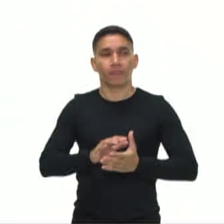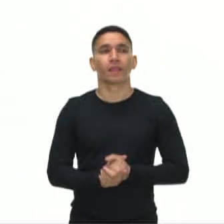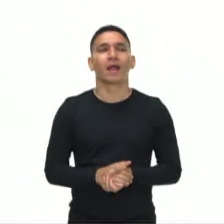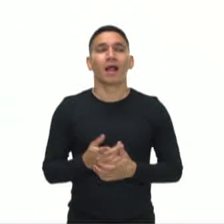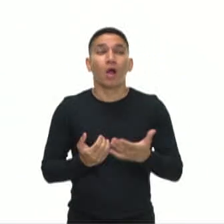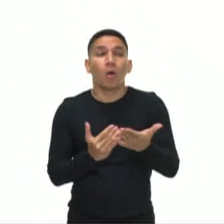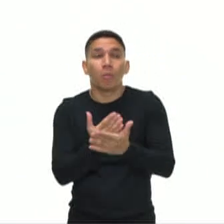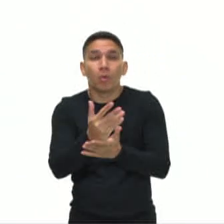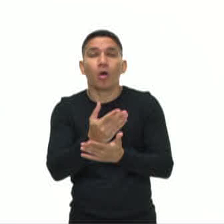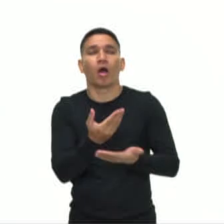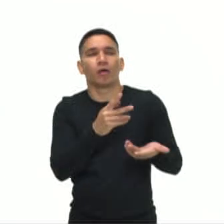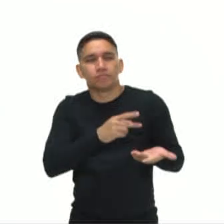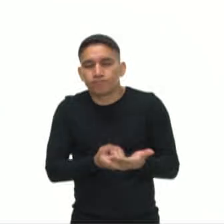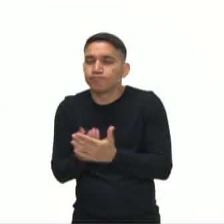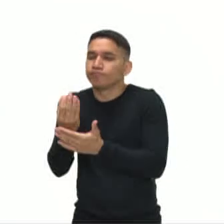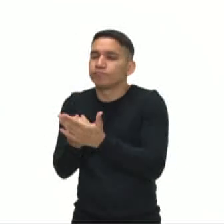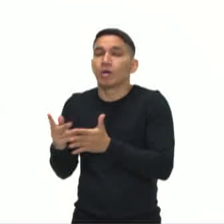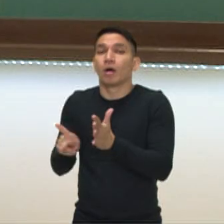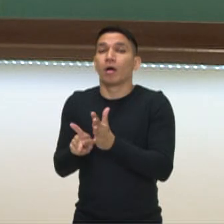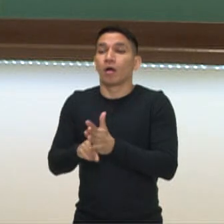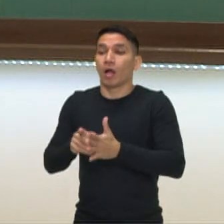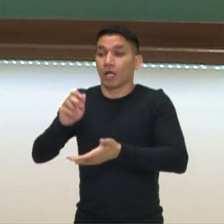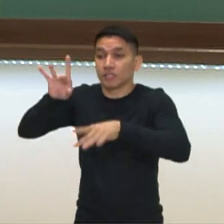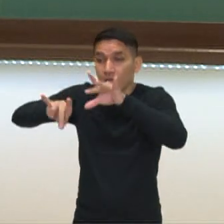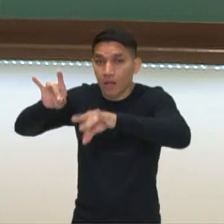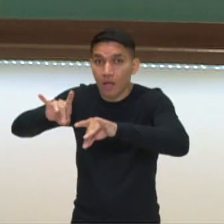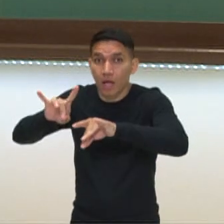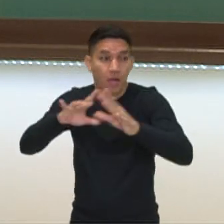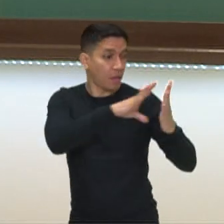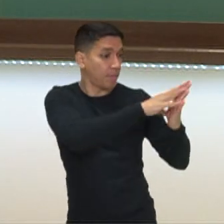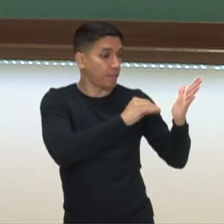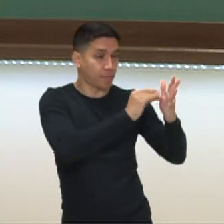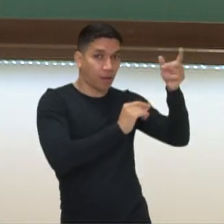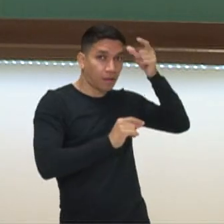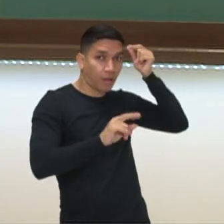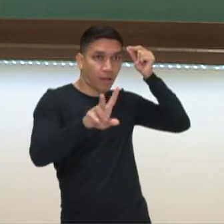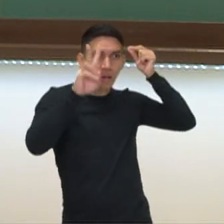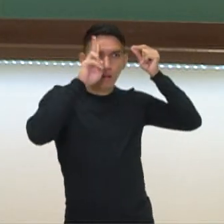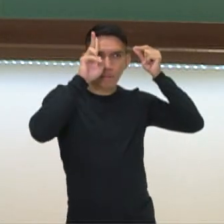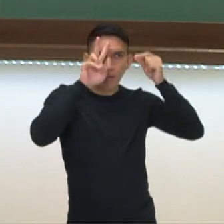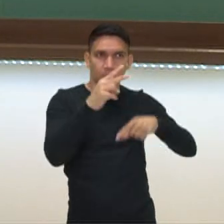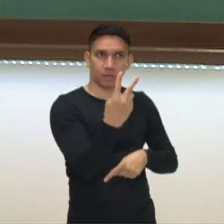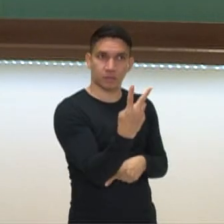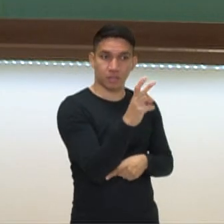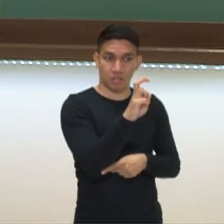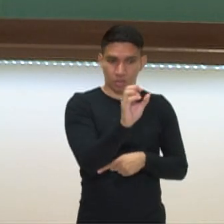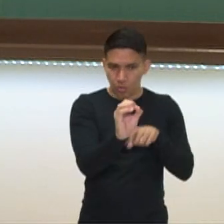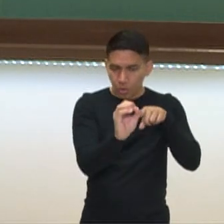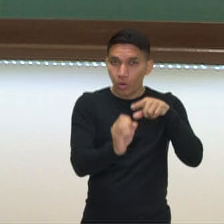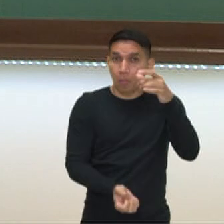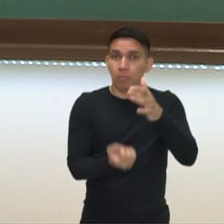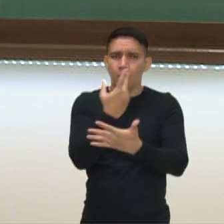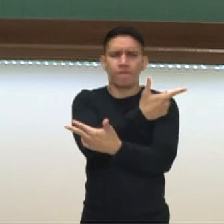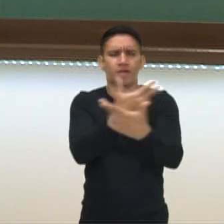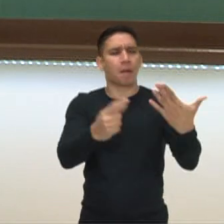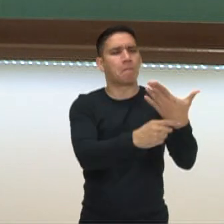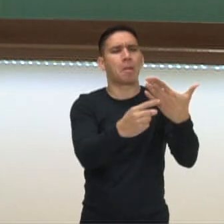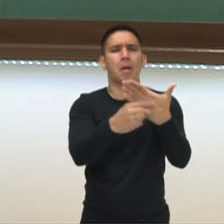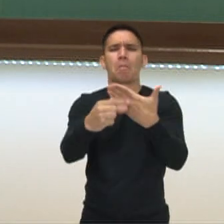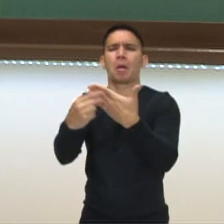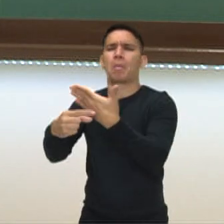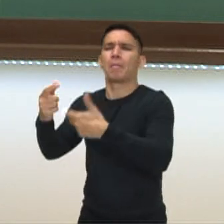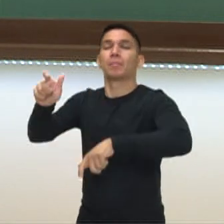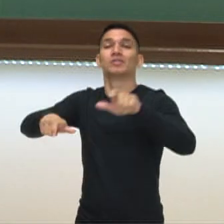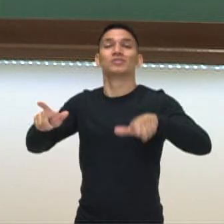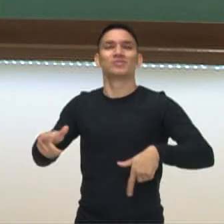começou a produzir sob a inspiração grega. Lembrando vocês que em 250 surge uma gama de autores, várias pessoas